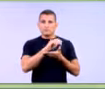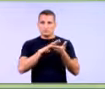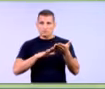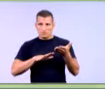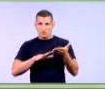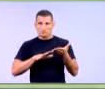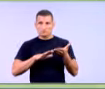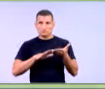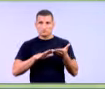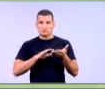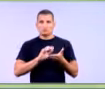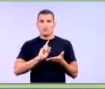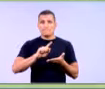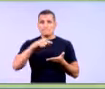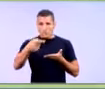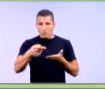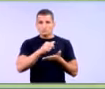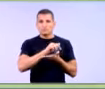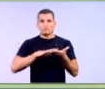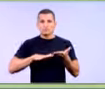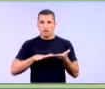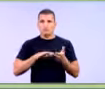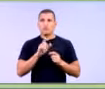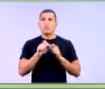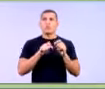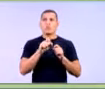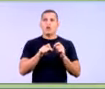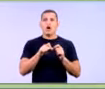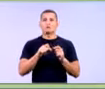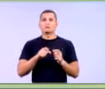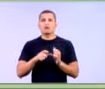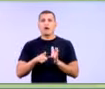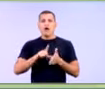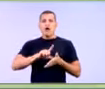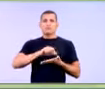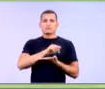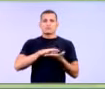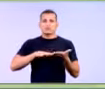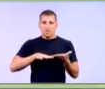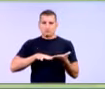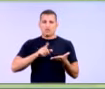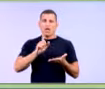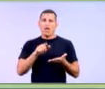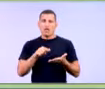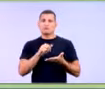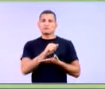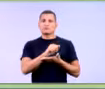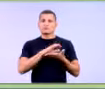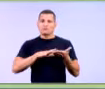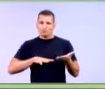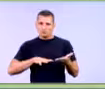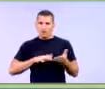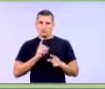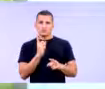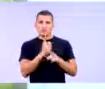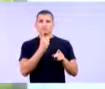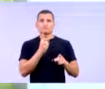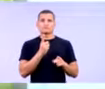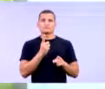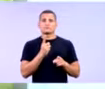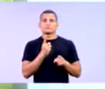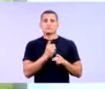os elementos pós-textuais. O que seriam os elementos pré-textuais? São aqueles que identificam o